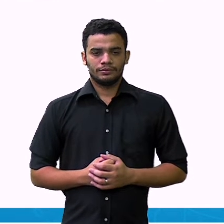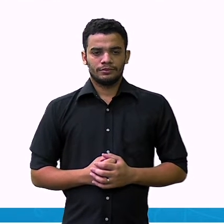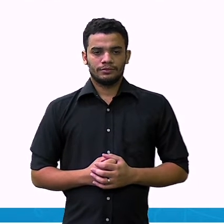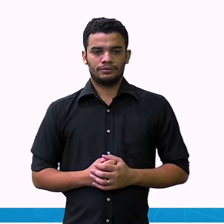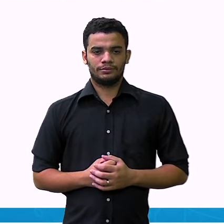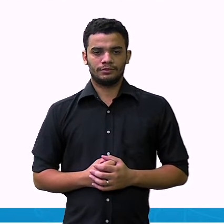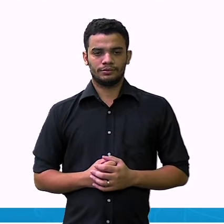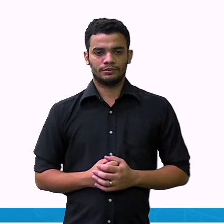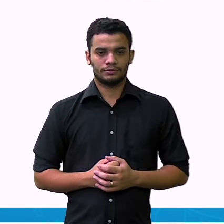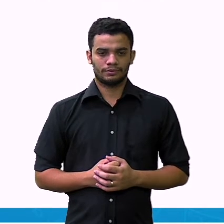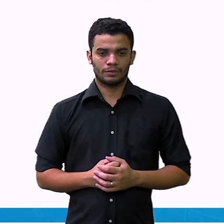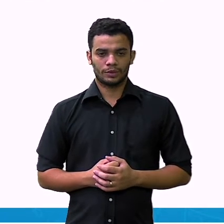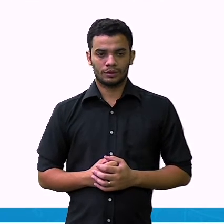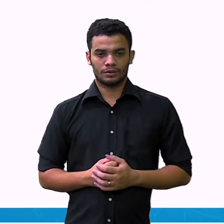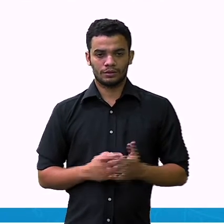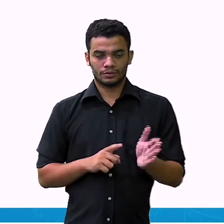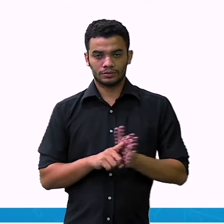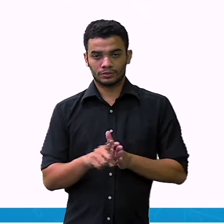Número 2.